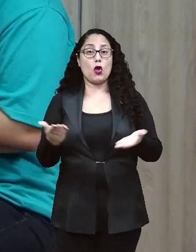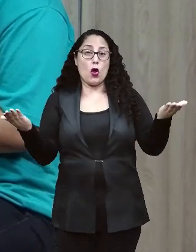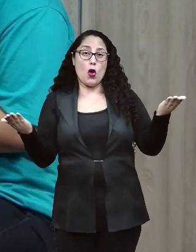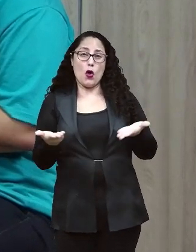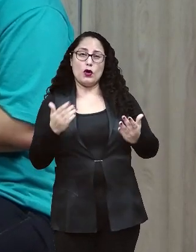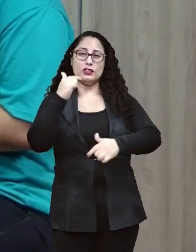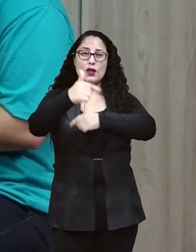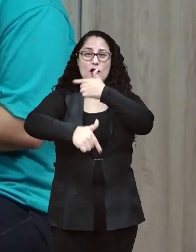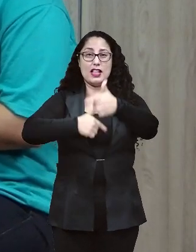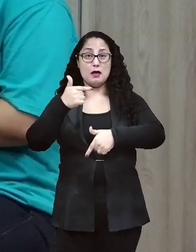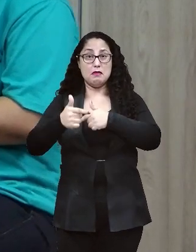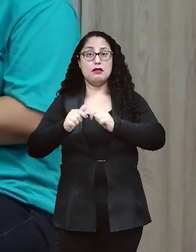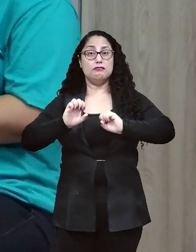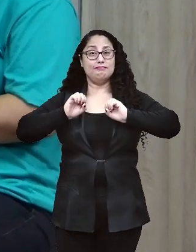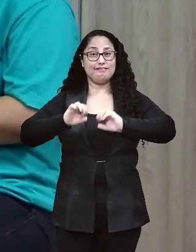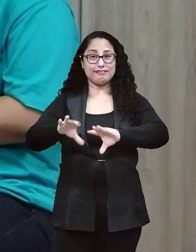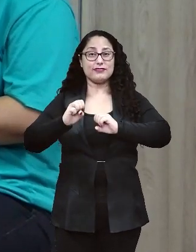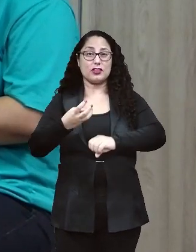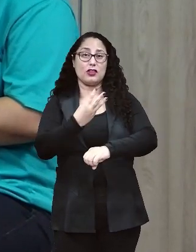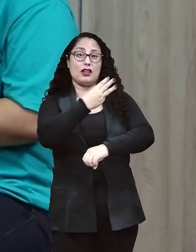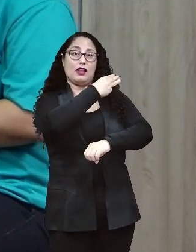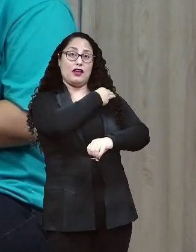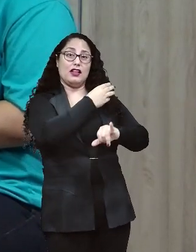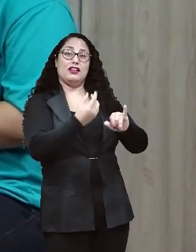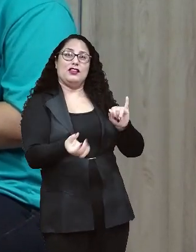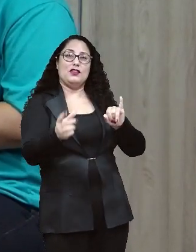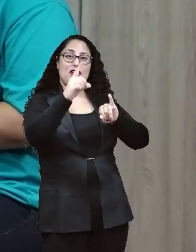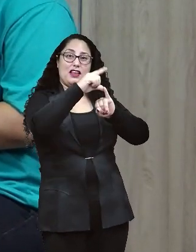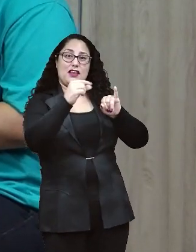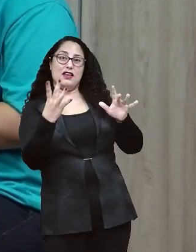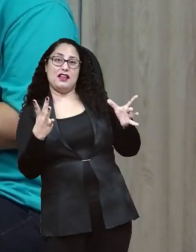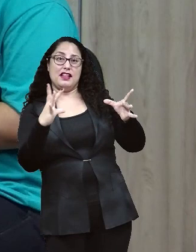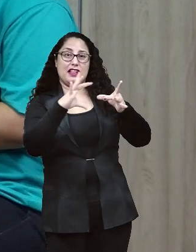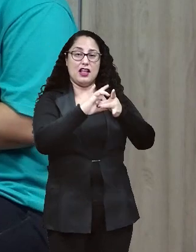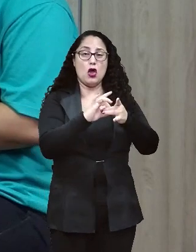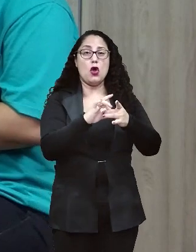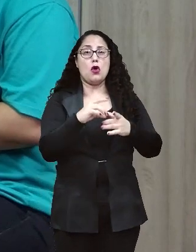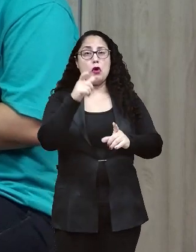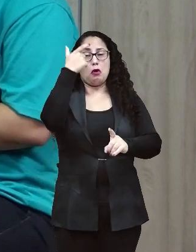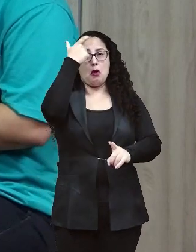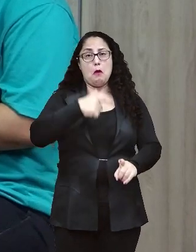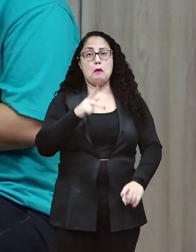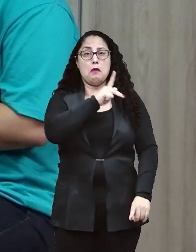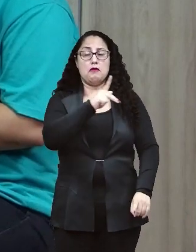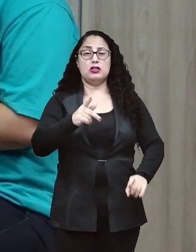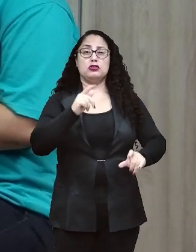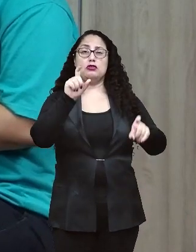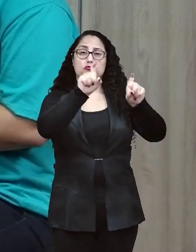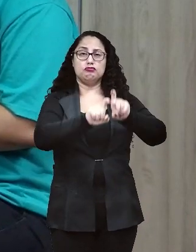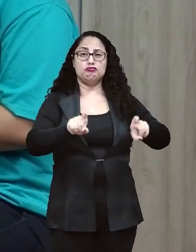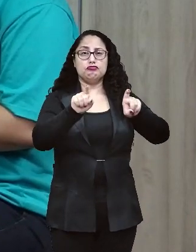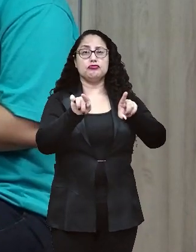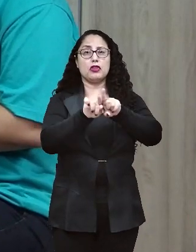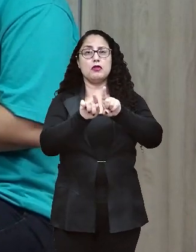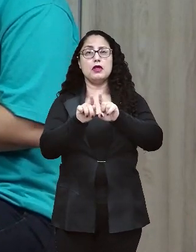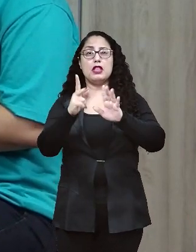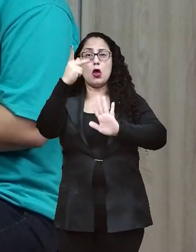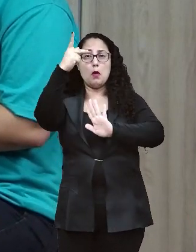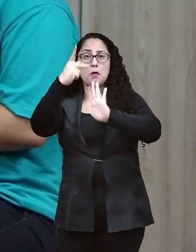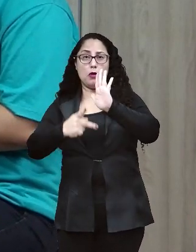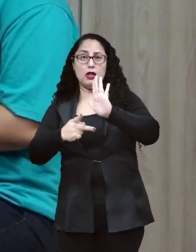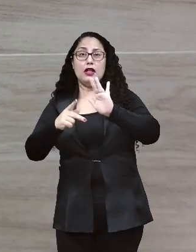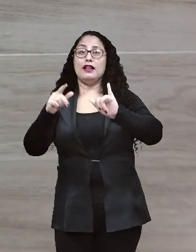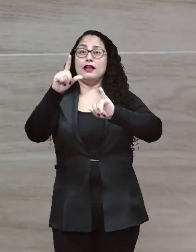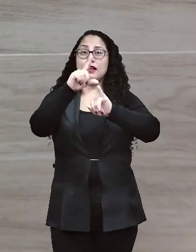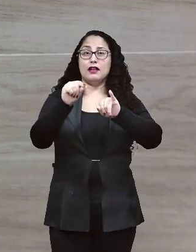Atualmente eu atuo no ensino médio do IFB integrado como professor de informática, e no IFB nós temos o projeto que